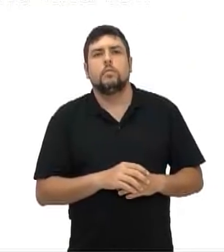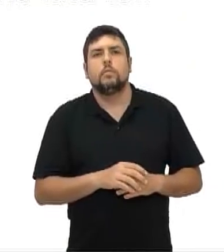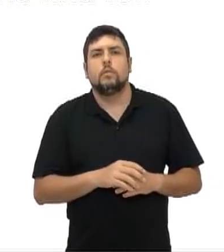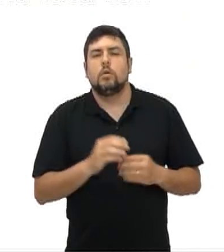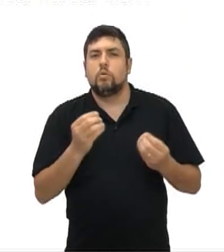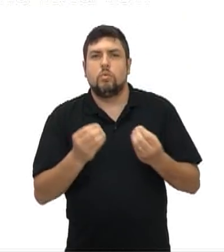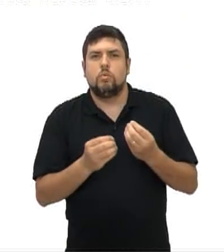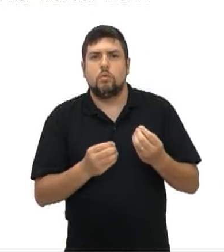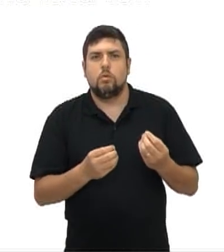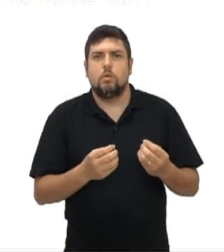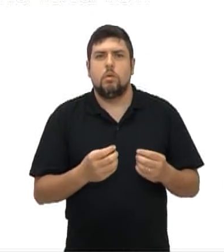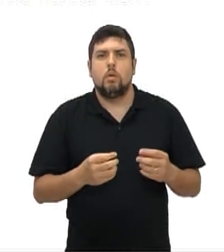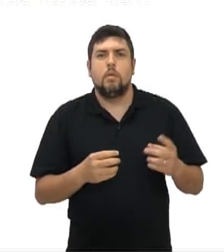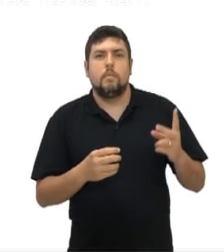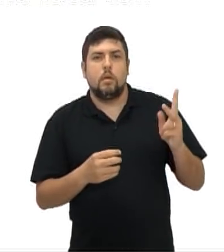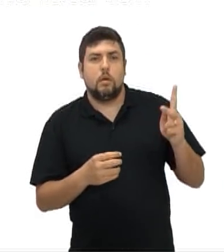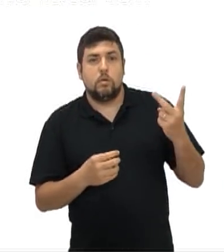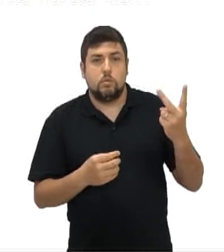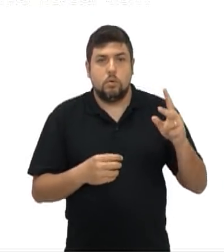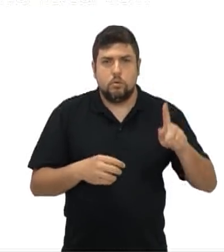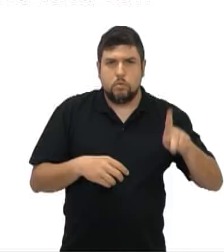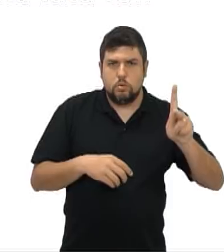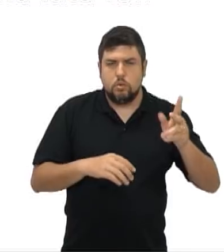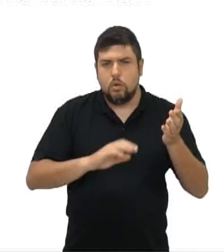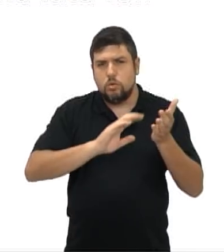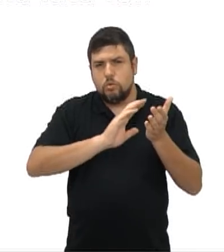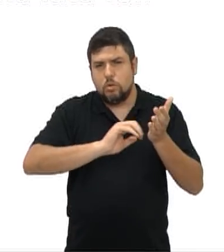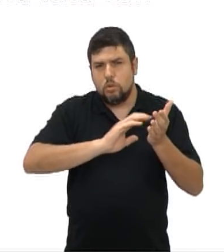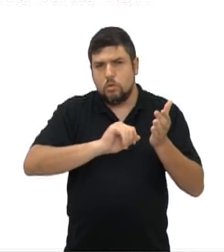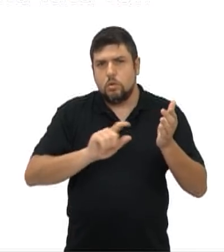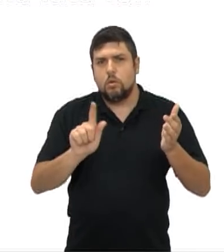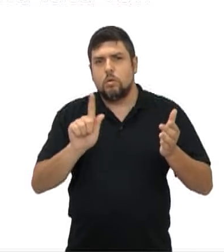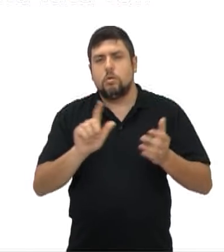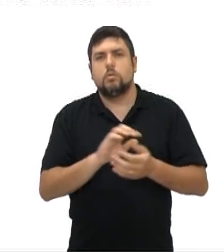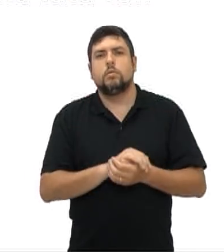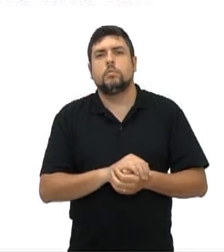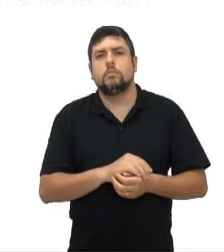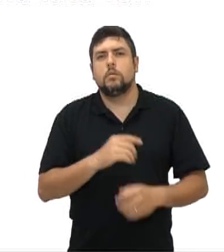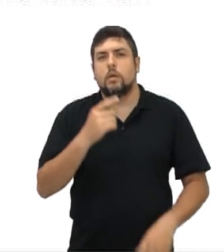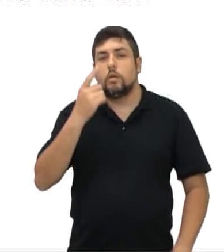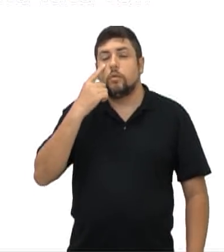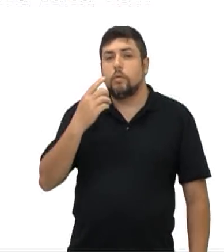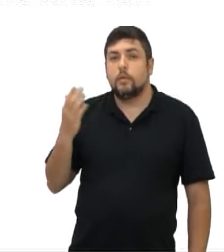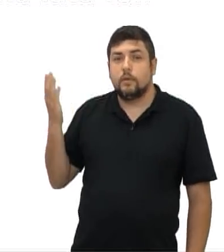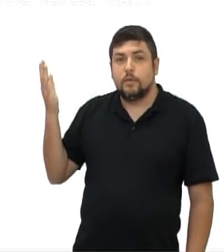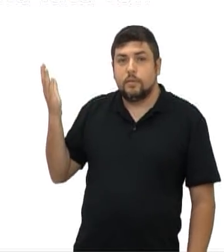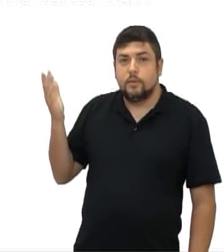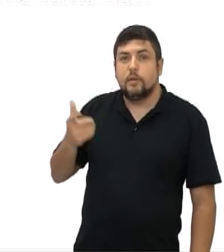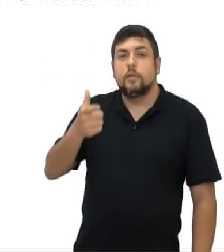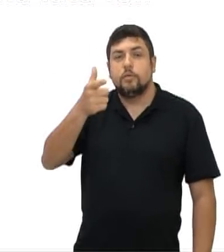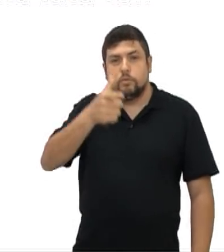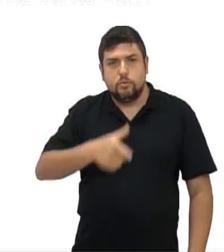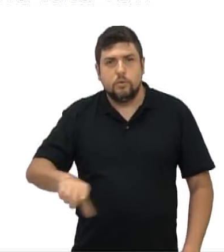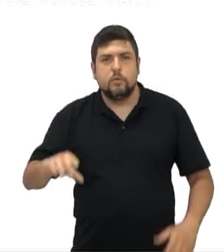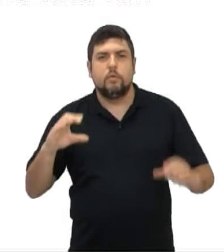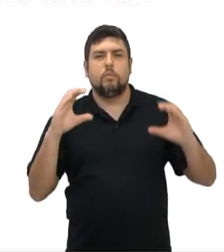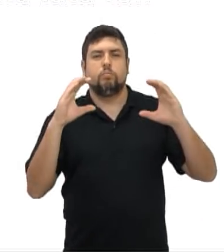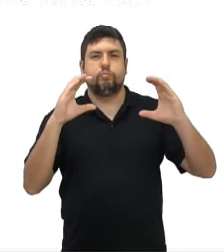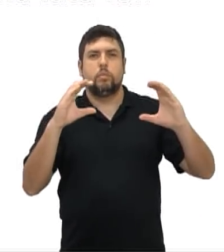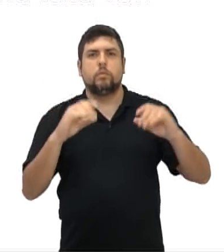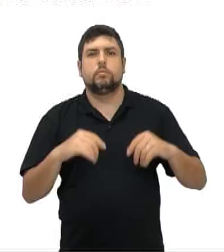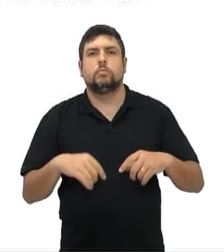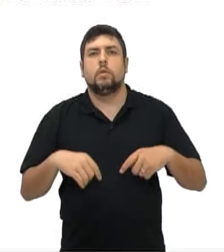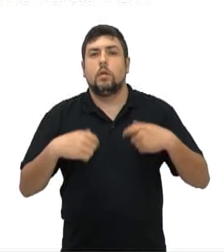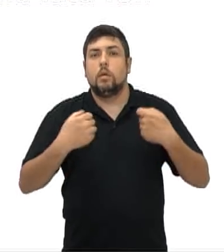eu vou tirar a soma dos gramas. Quem que apareceu aqui de novo? Uma expressão. Mas o que eu tenho que priorizar?